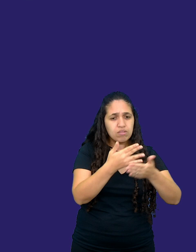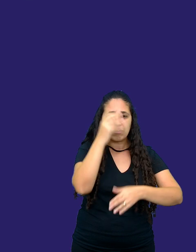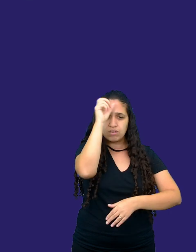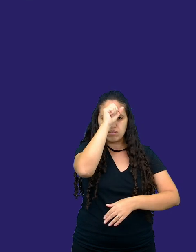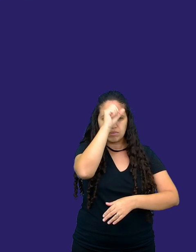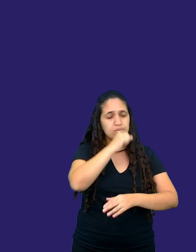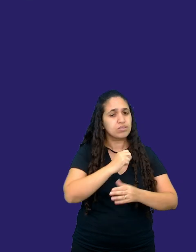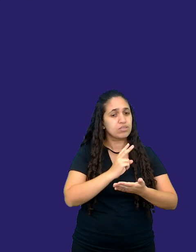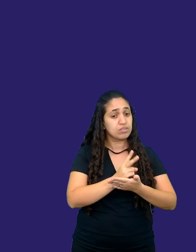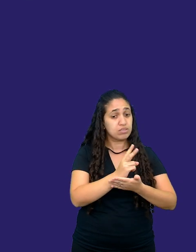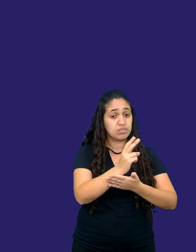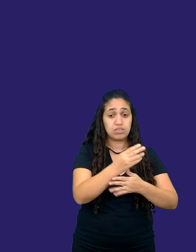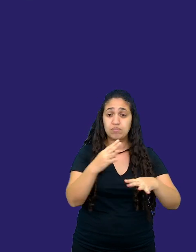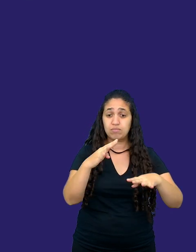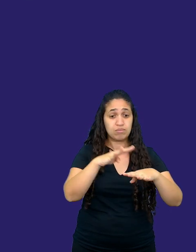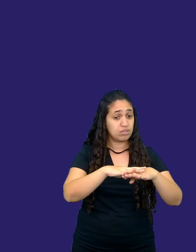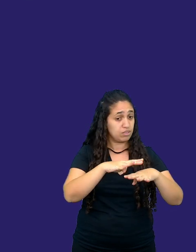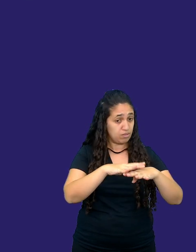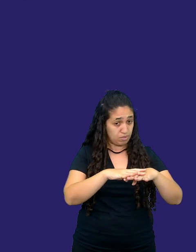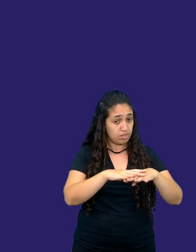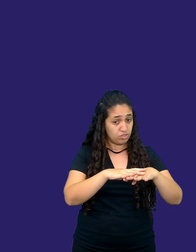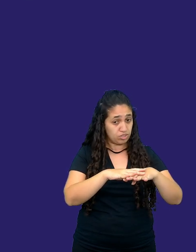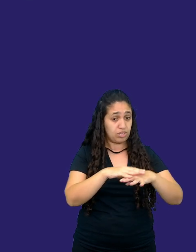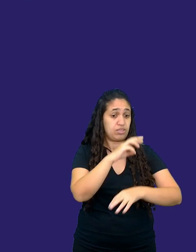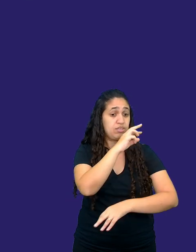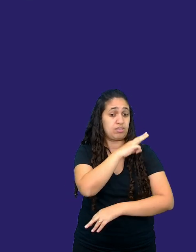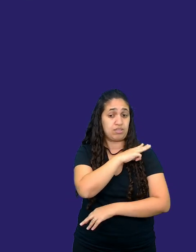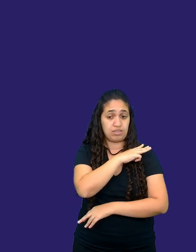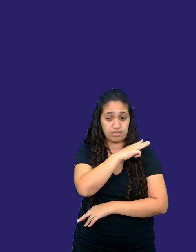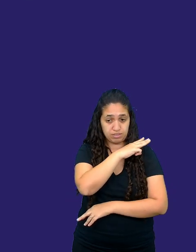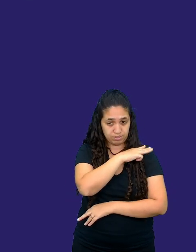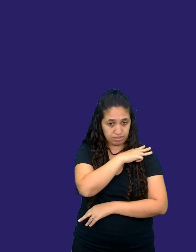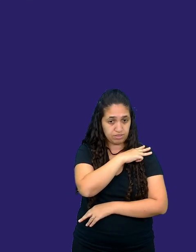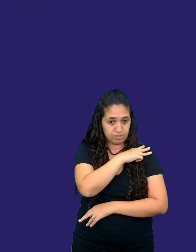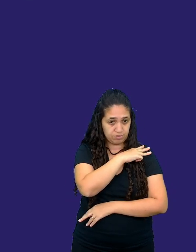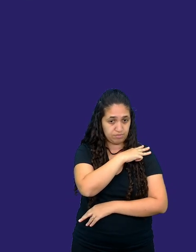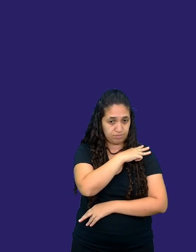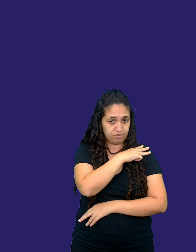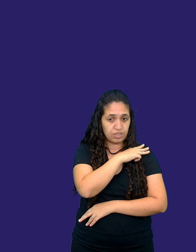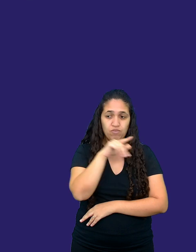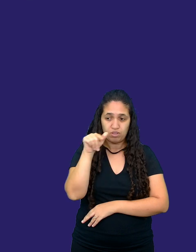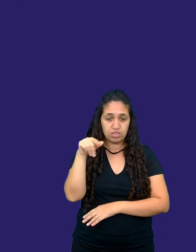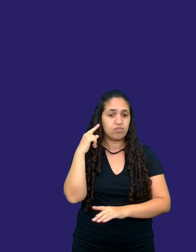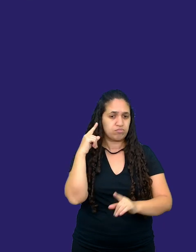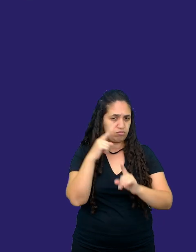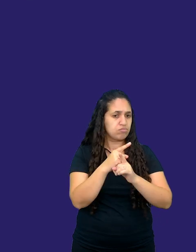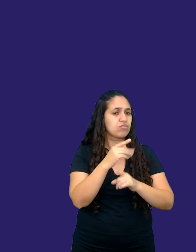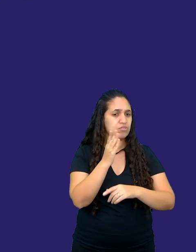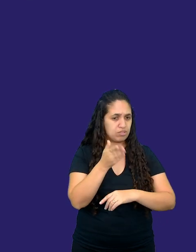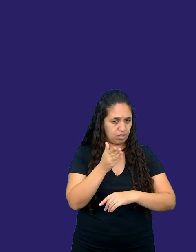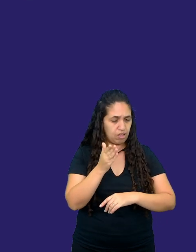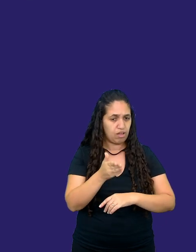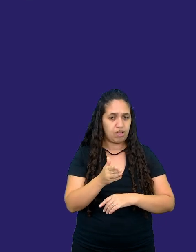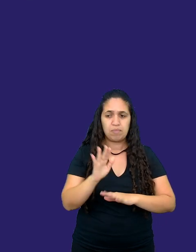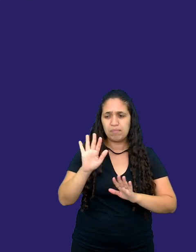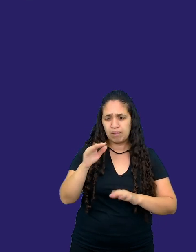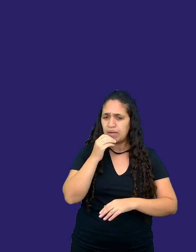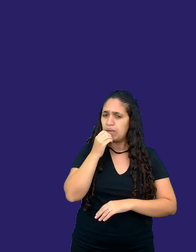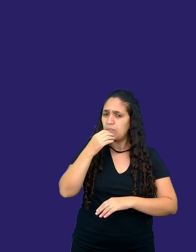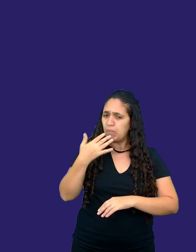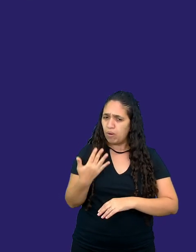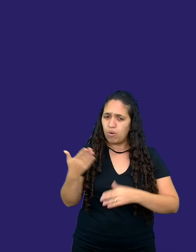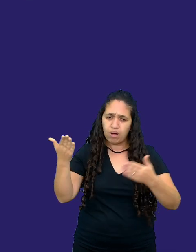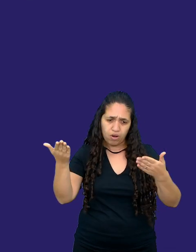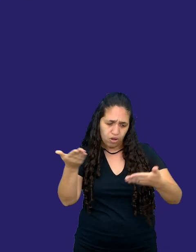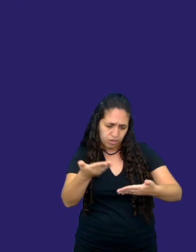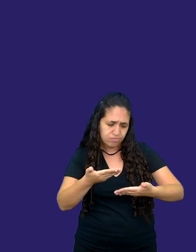Sempre, matemática, terceira série do ensino médio, que você vai achar, tá? Mas é bom que você tenha agora